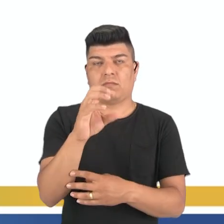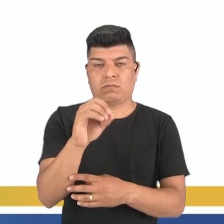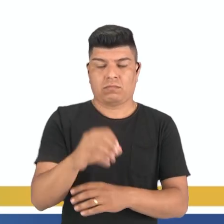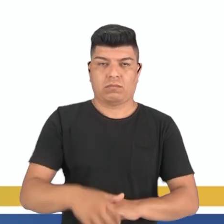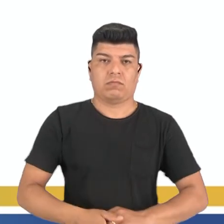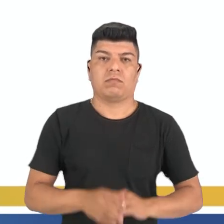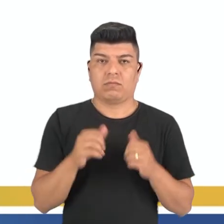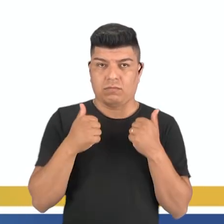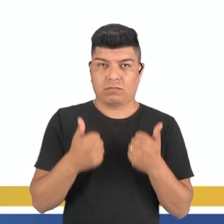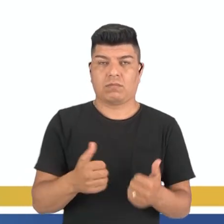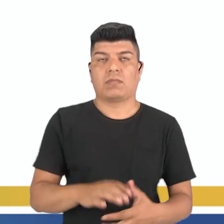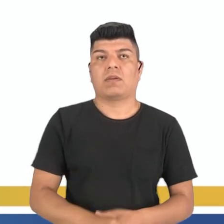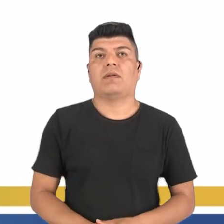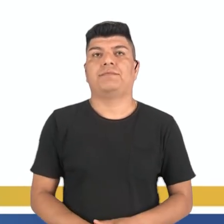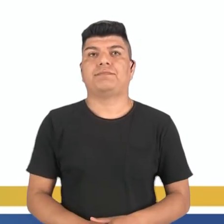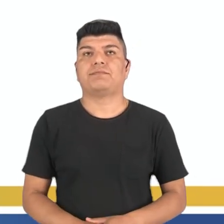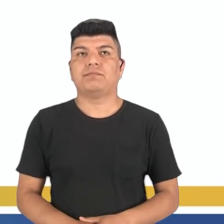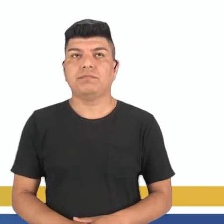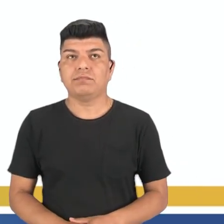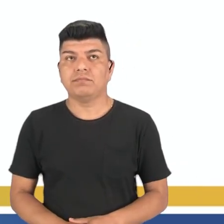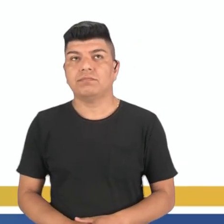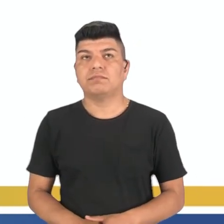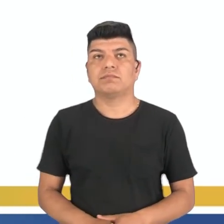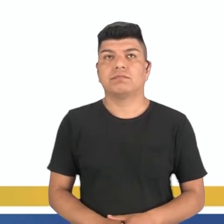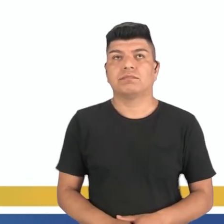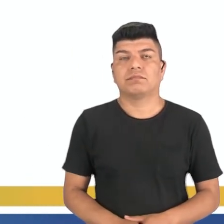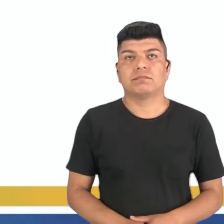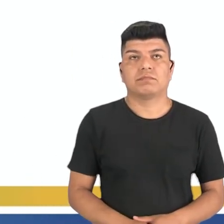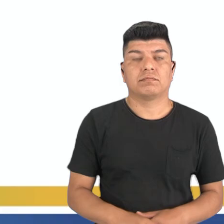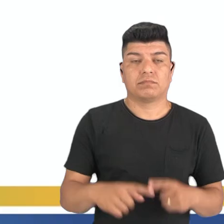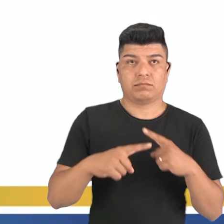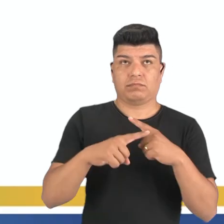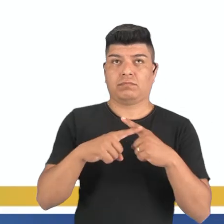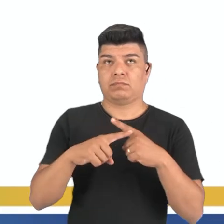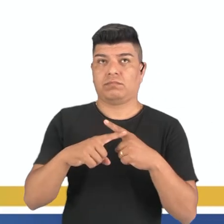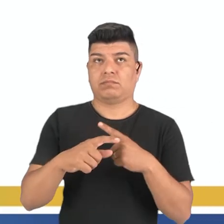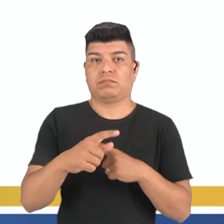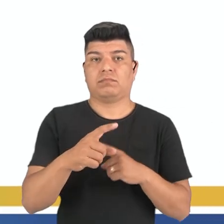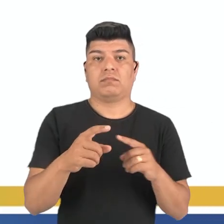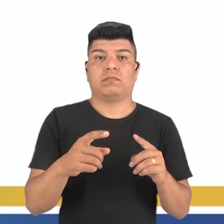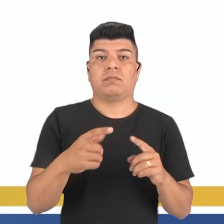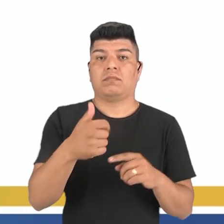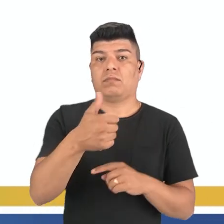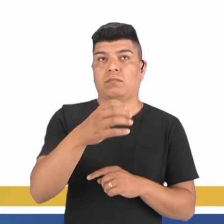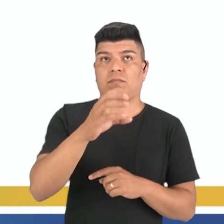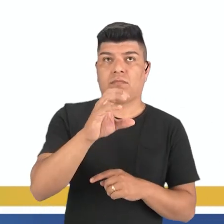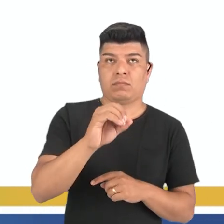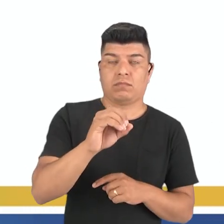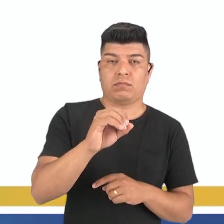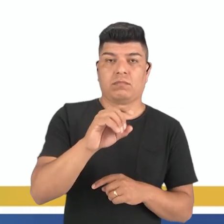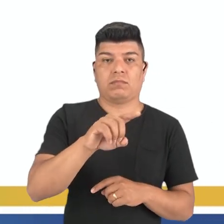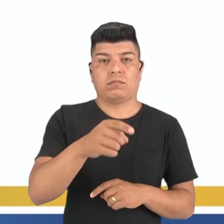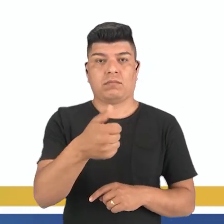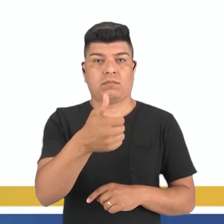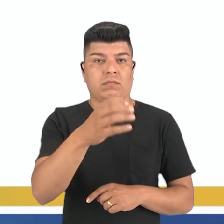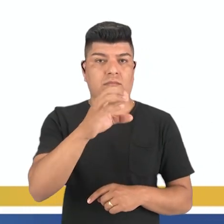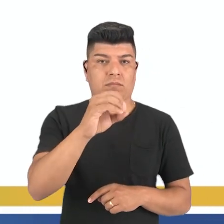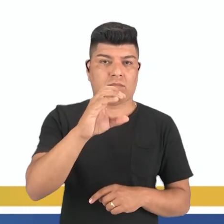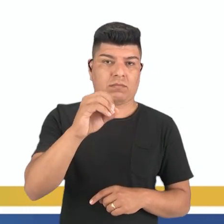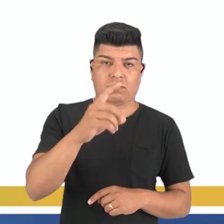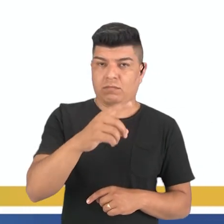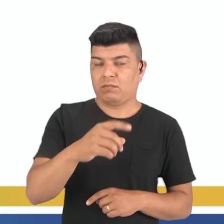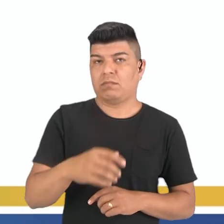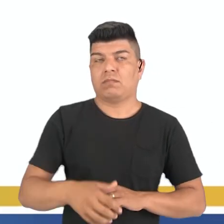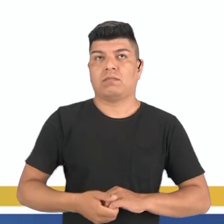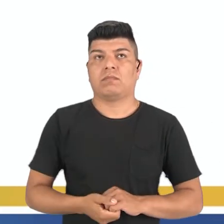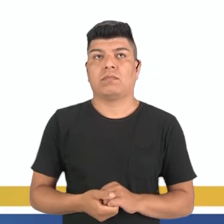846,40, beleza? Então, ó, multiplicação por 10, por 100, por 1.000 e assim por diante, pessoal.